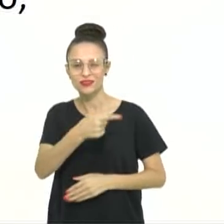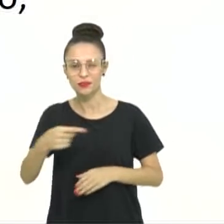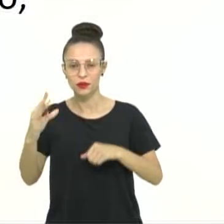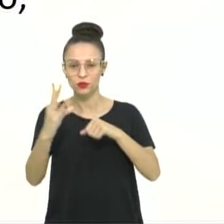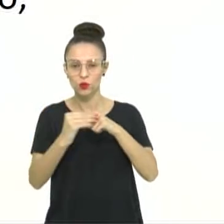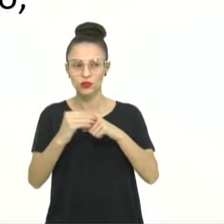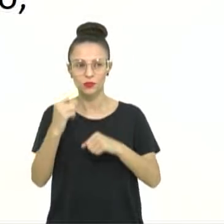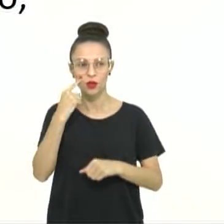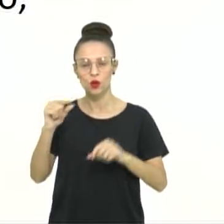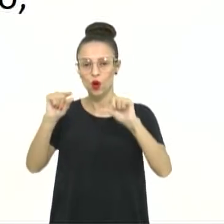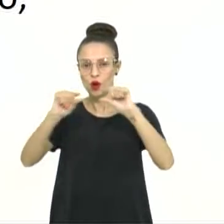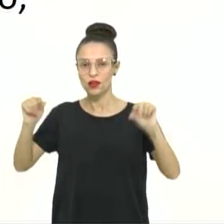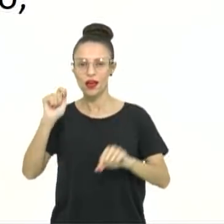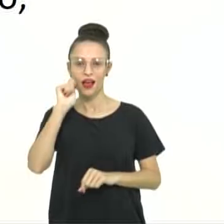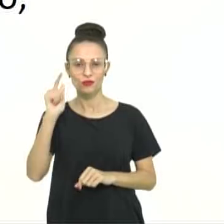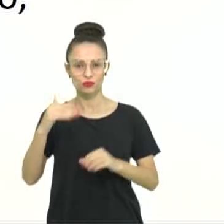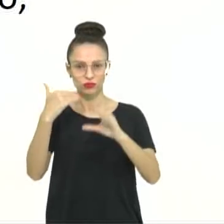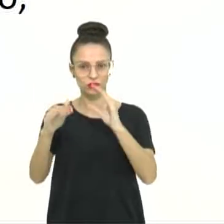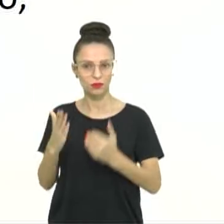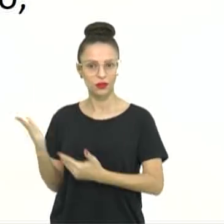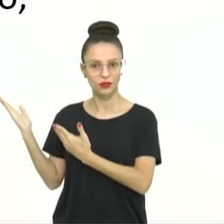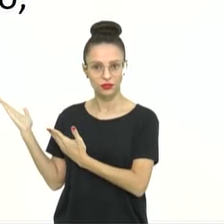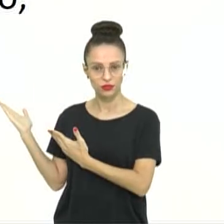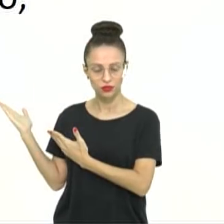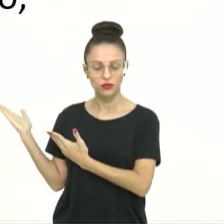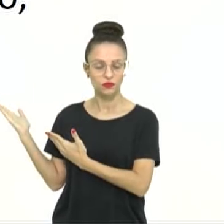do Conhecimento,